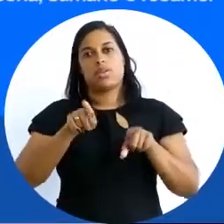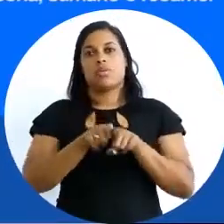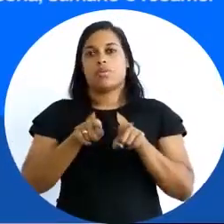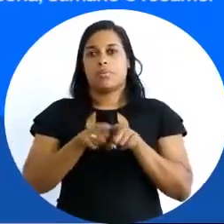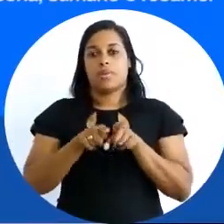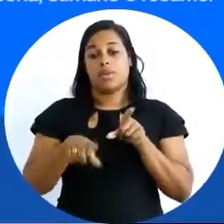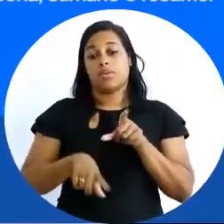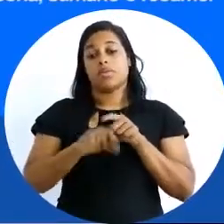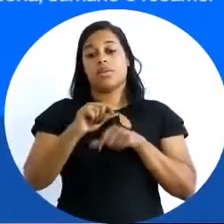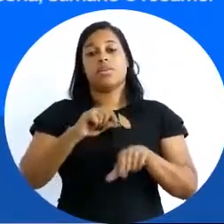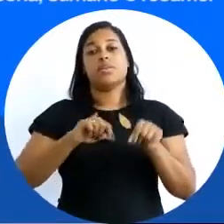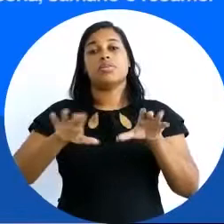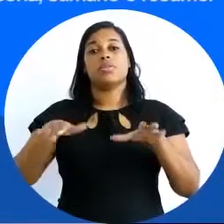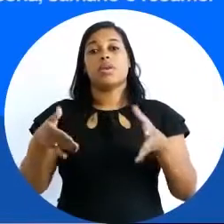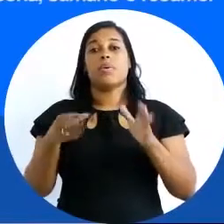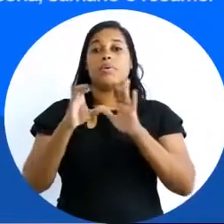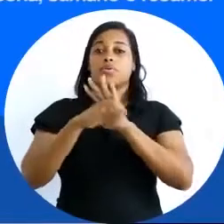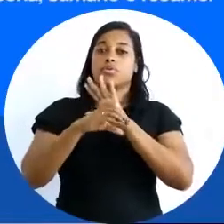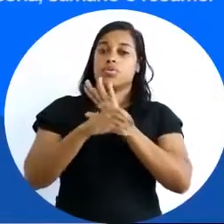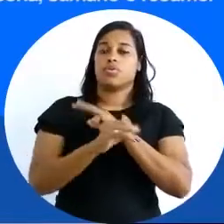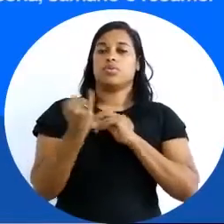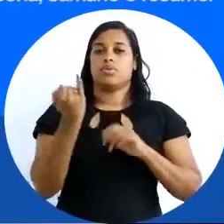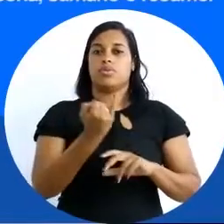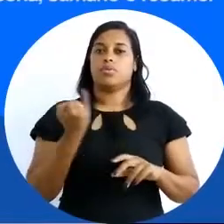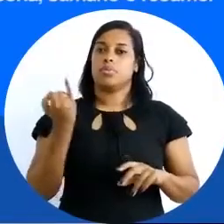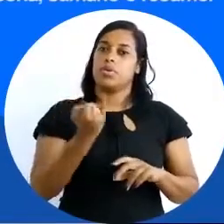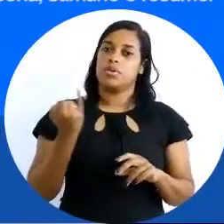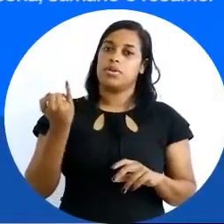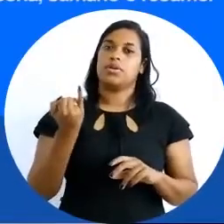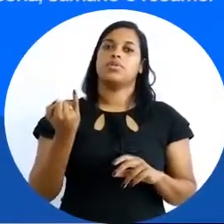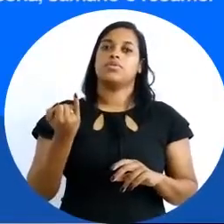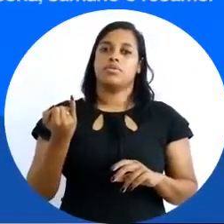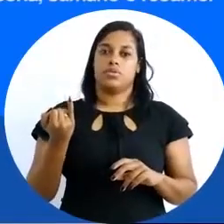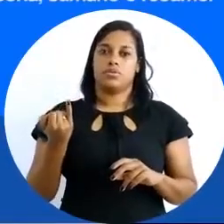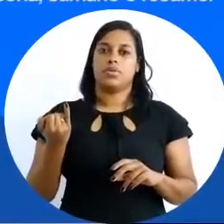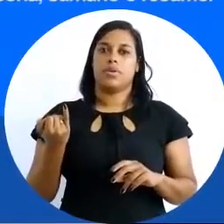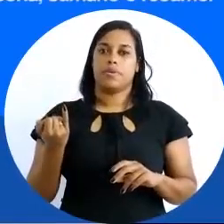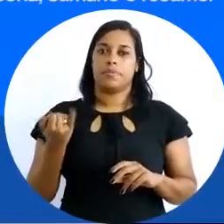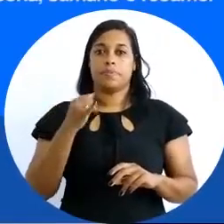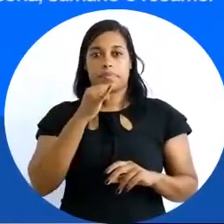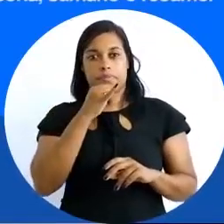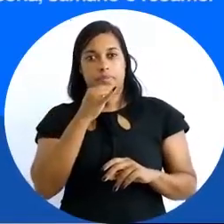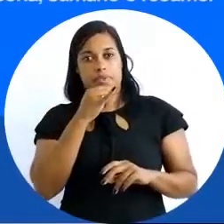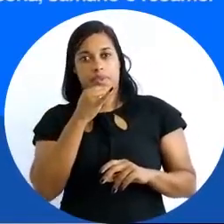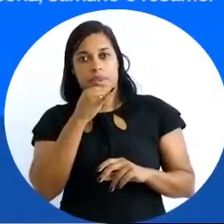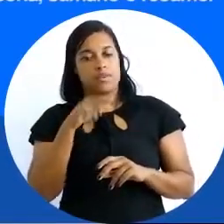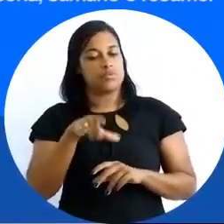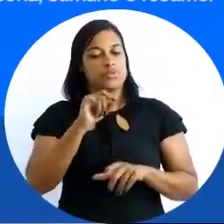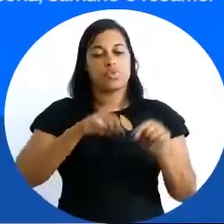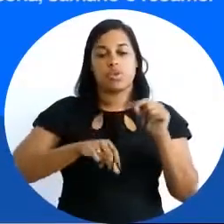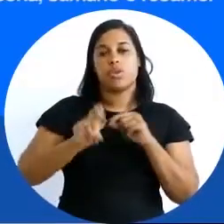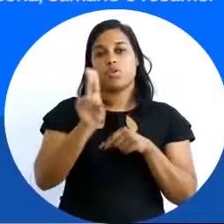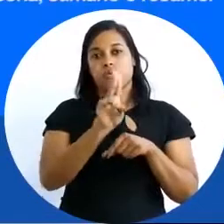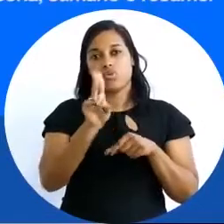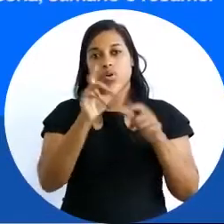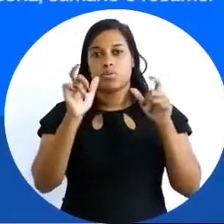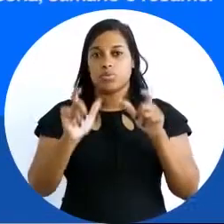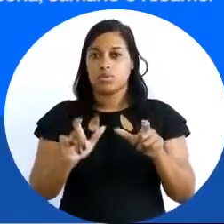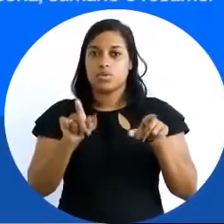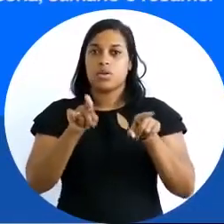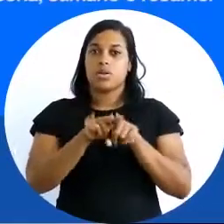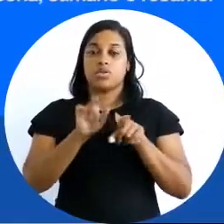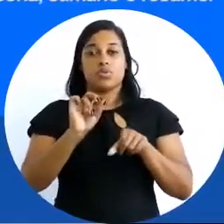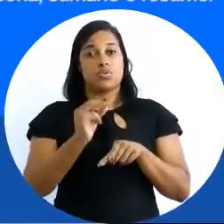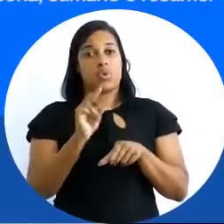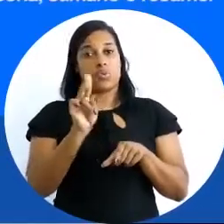e selecionar quais são os conceitos que são mais importantes e que são relevantes. Ou escolher os nomes dos lugares ou os nomes